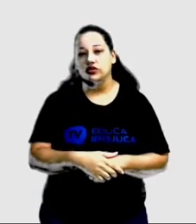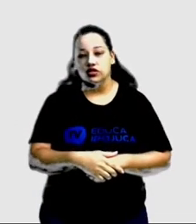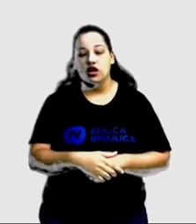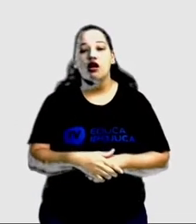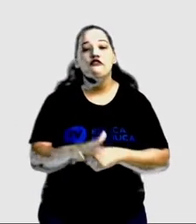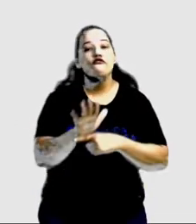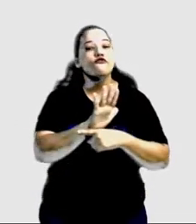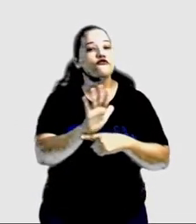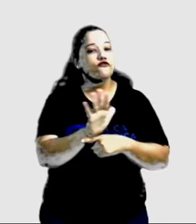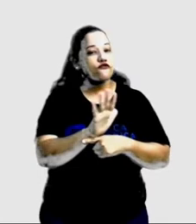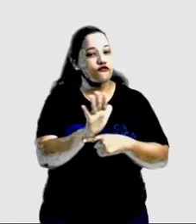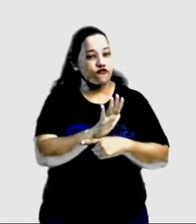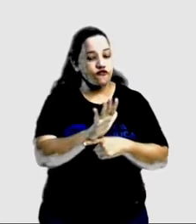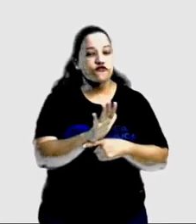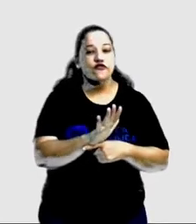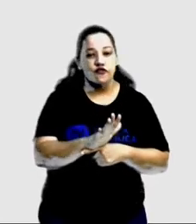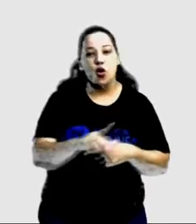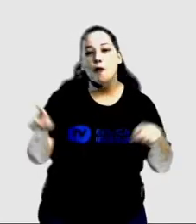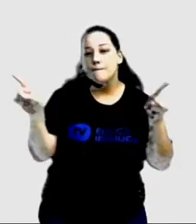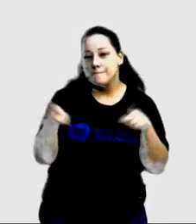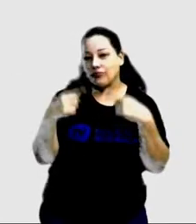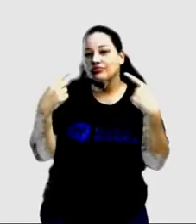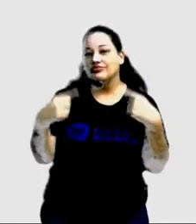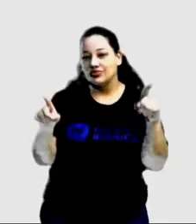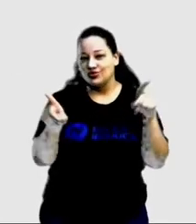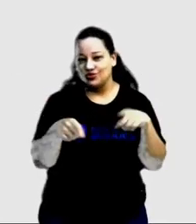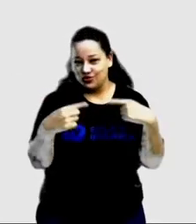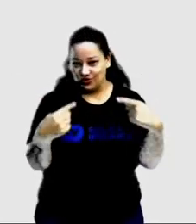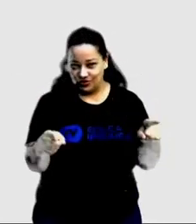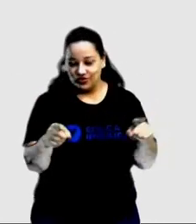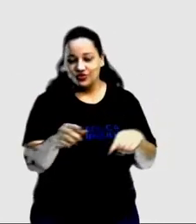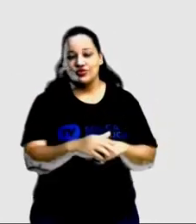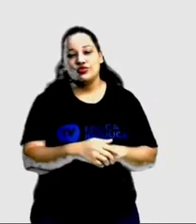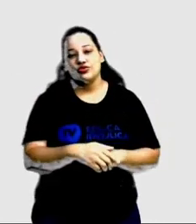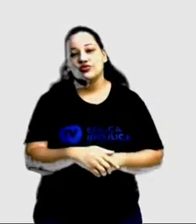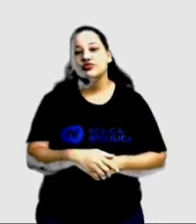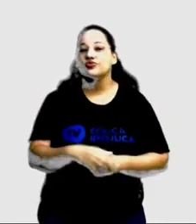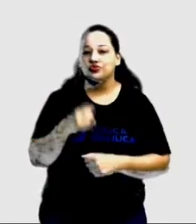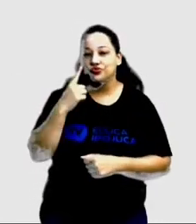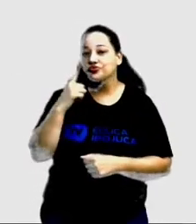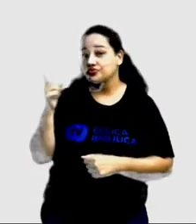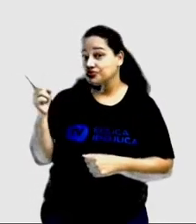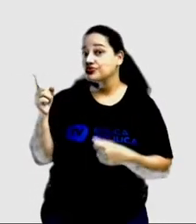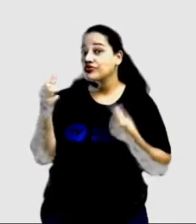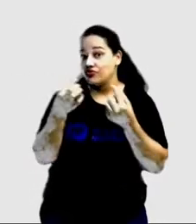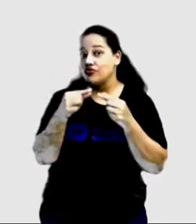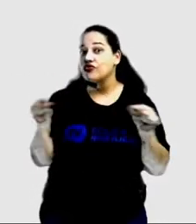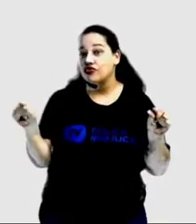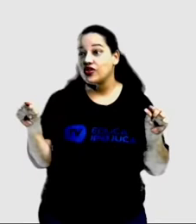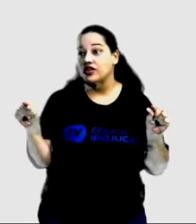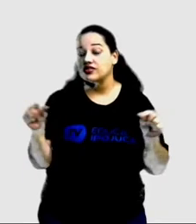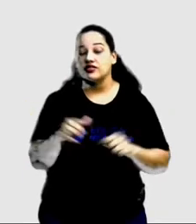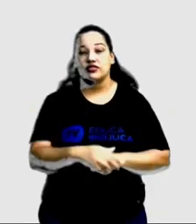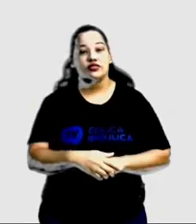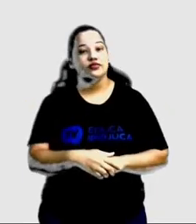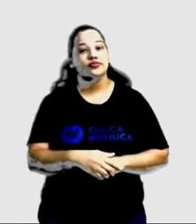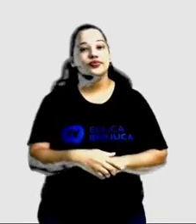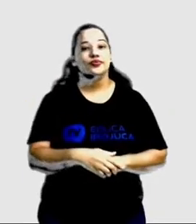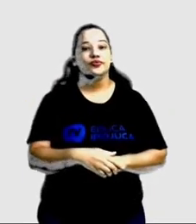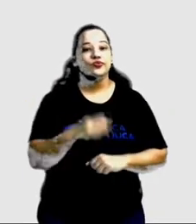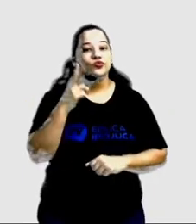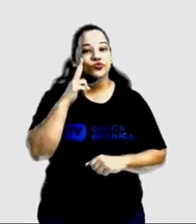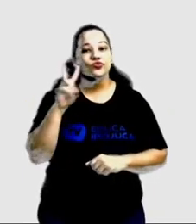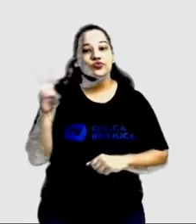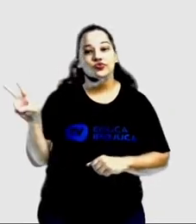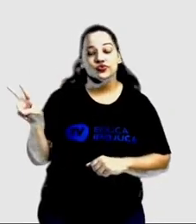os musicais. Temos aqui, which musical do you like the most? Mamma Mia, Hair